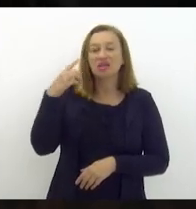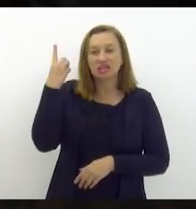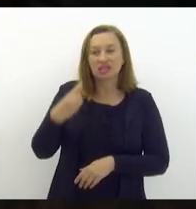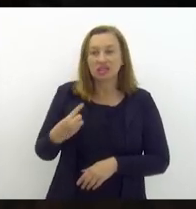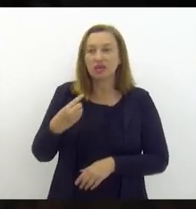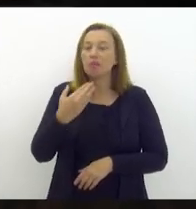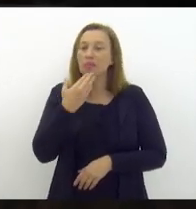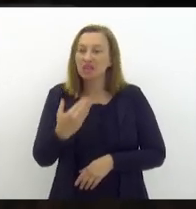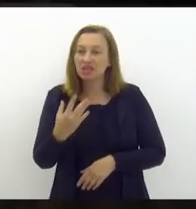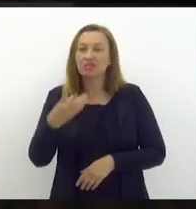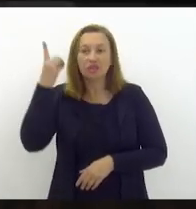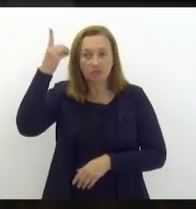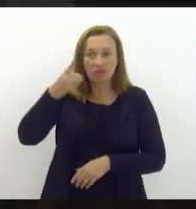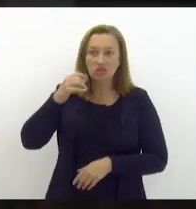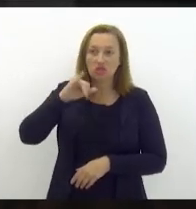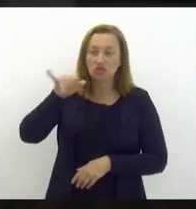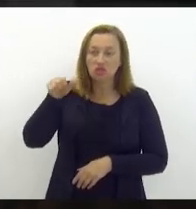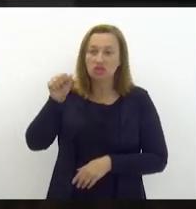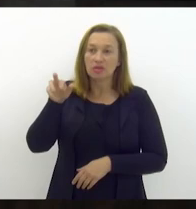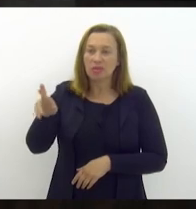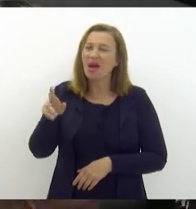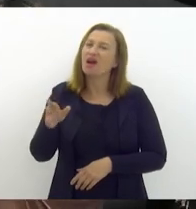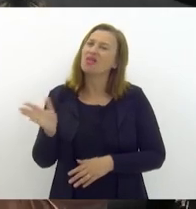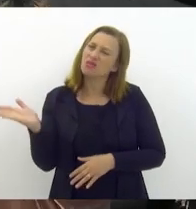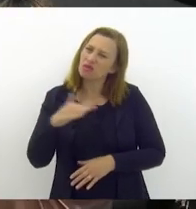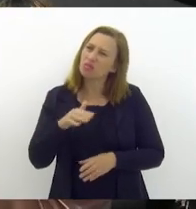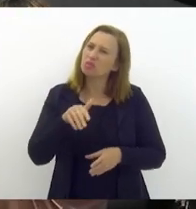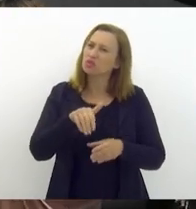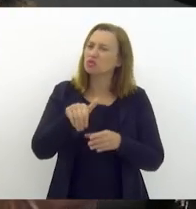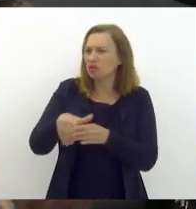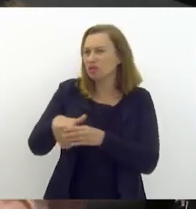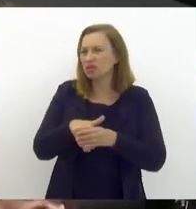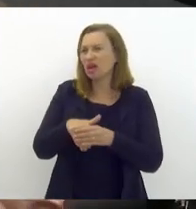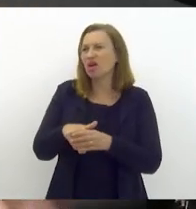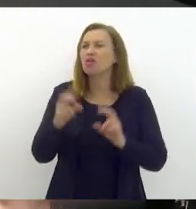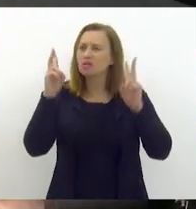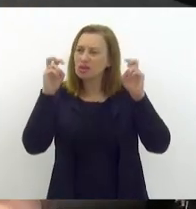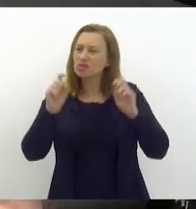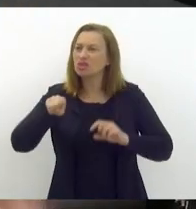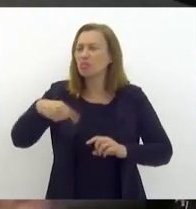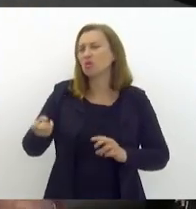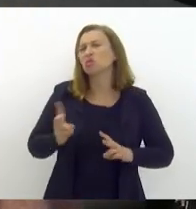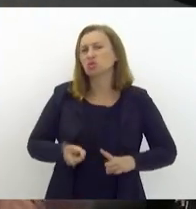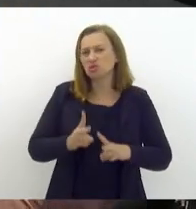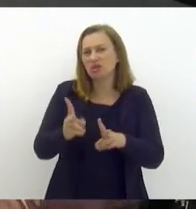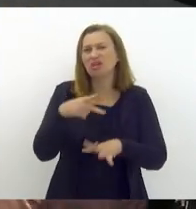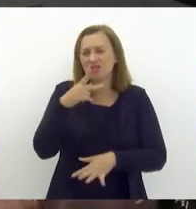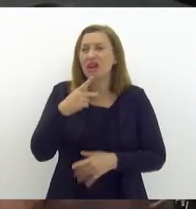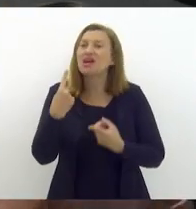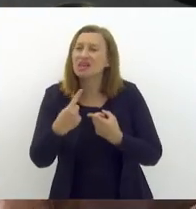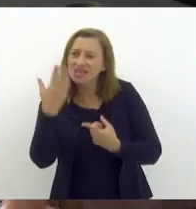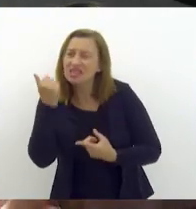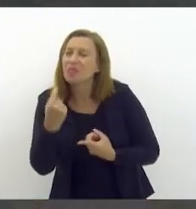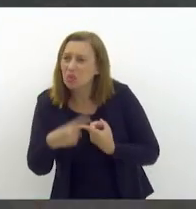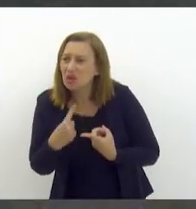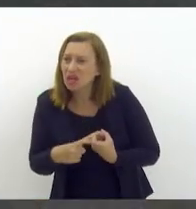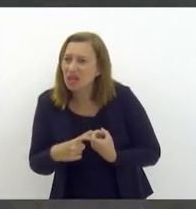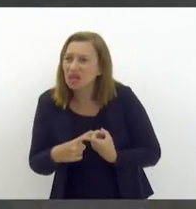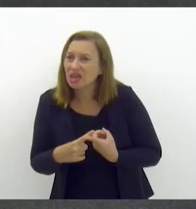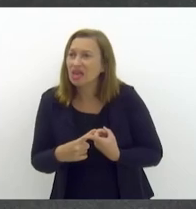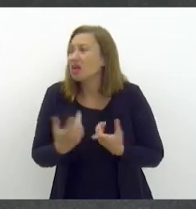pedido ao deputado Josimar. Vamos votar as matérias que estão e depois te dar continuidade nas falas. Não, sabe por que estou dizendo isso?